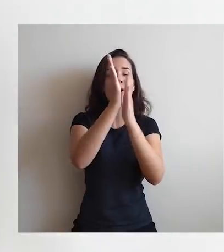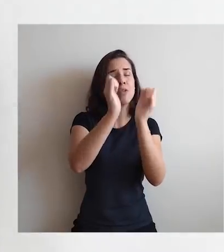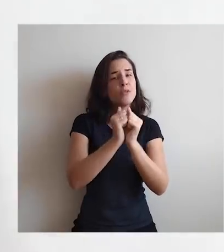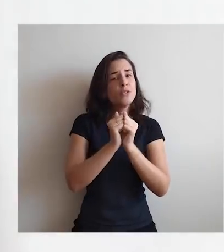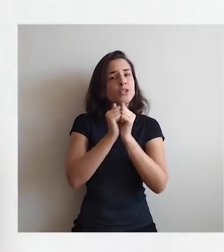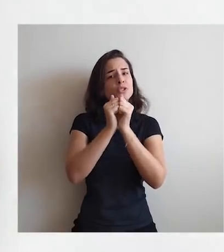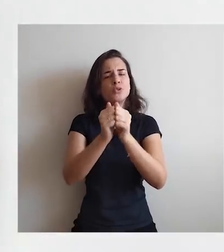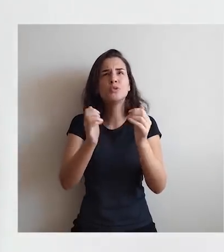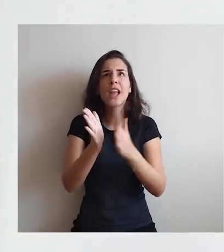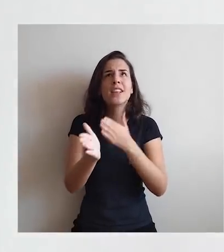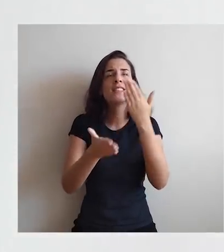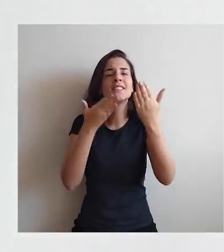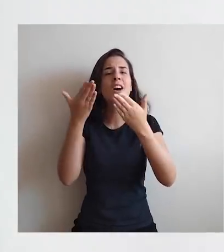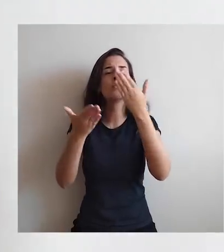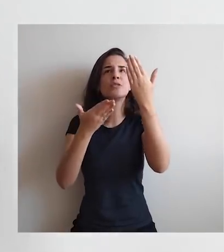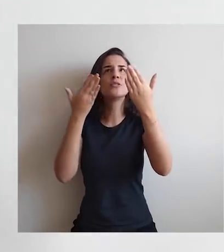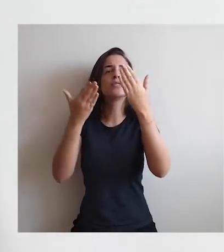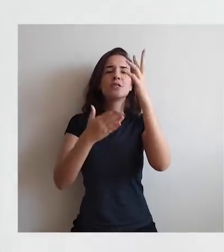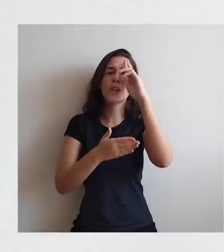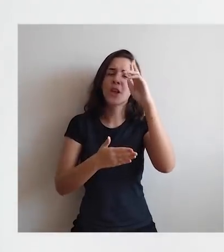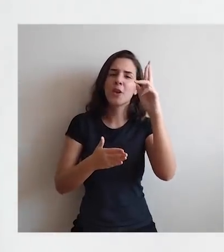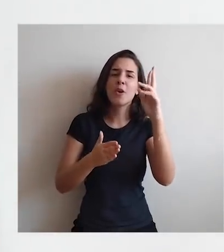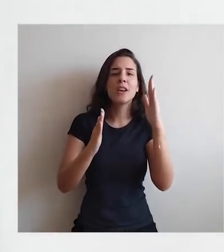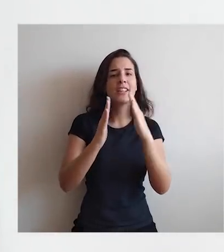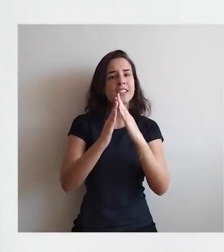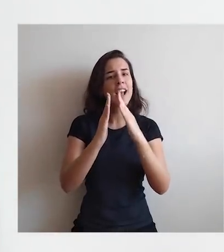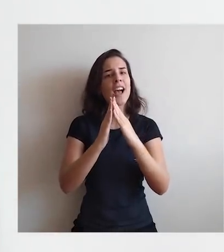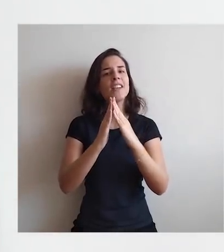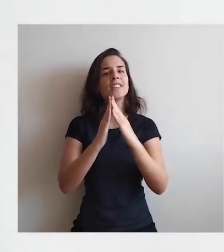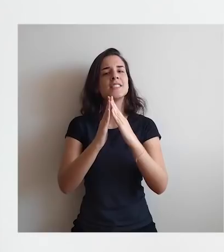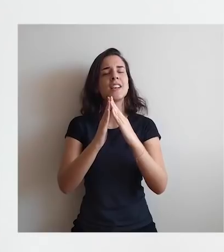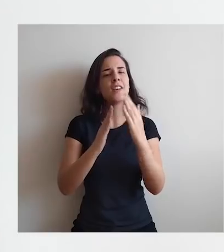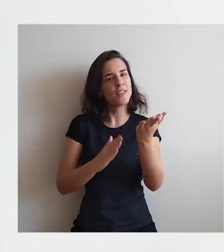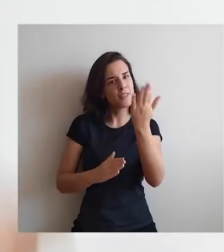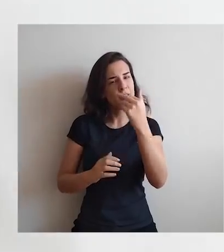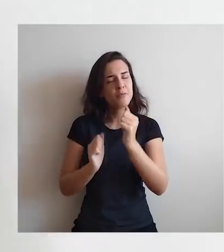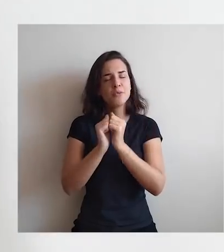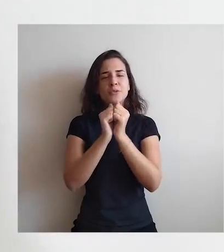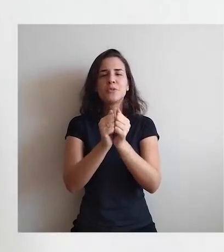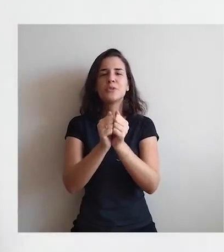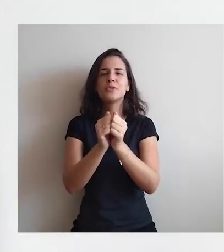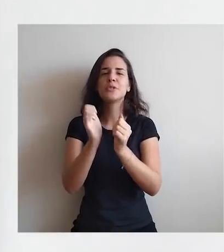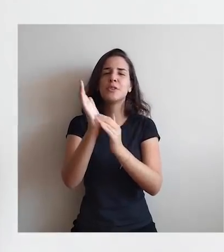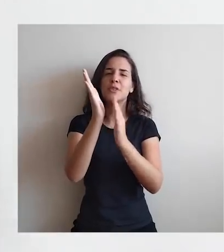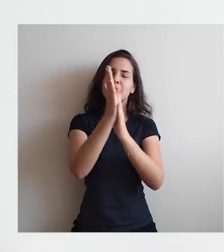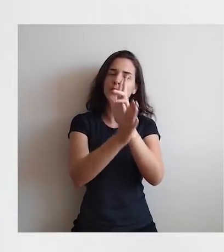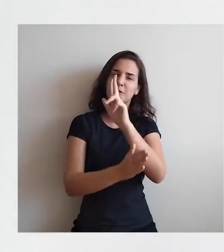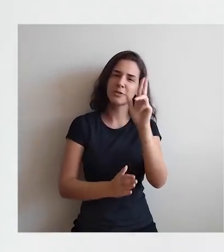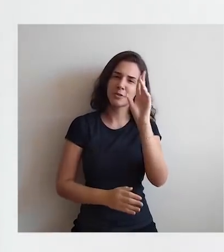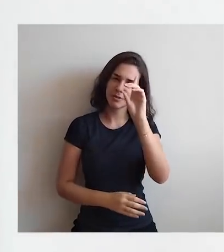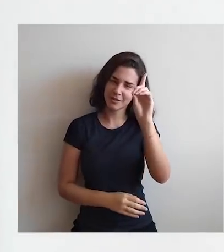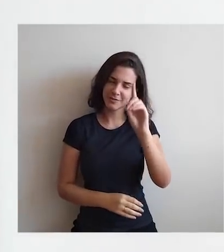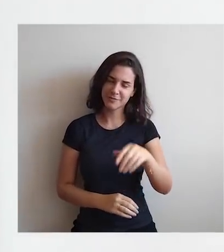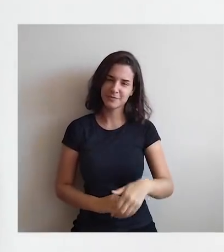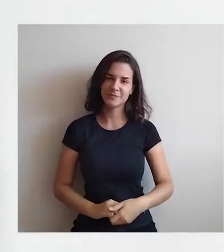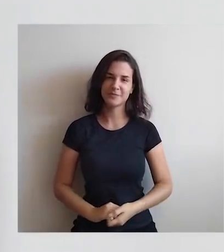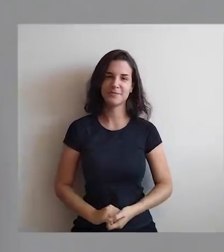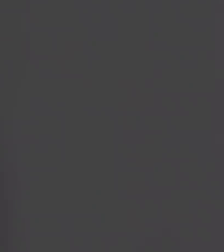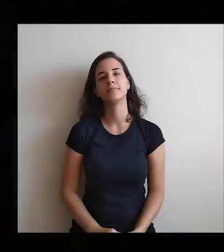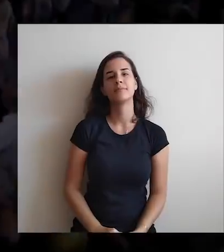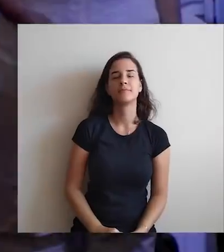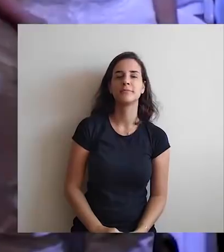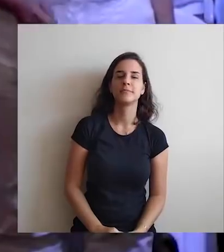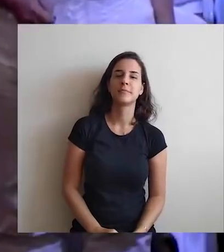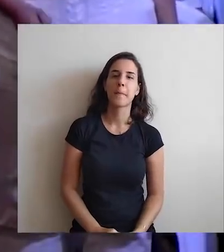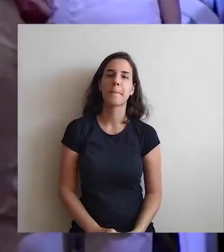louve, exalte ao Senhor nessa hora, aí onde você está. Ok? Vamos juntos? Louvado seja o nome do nosso Deus.